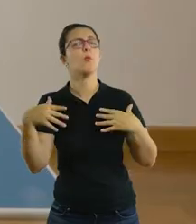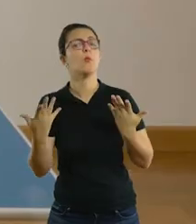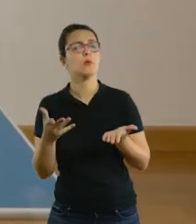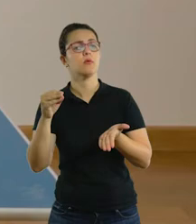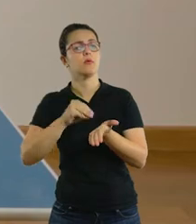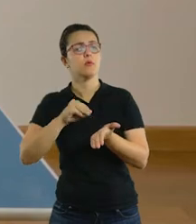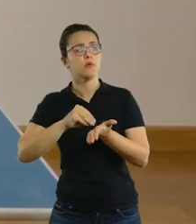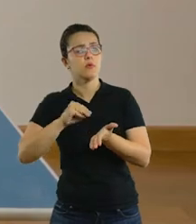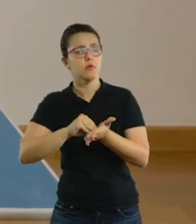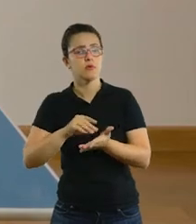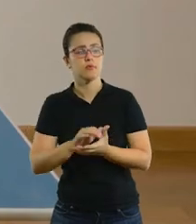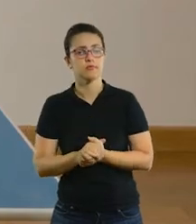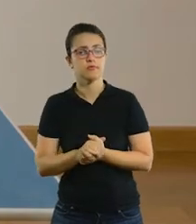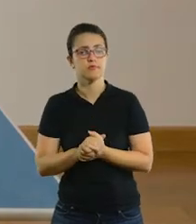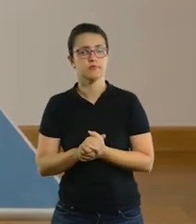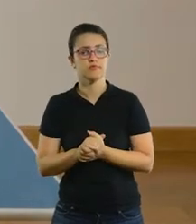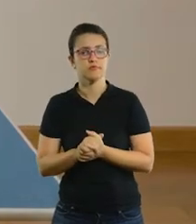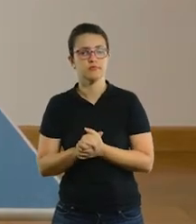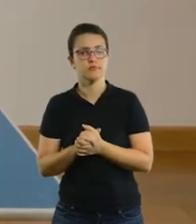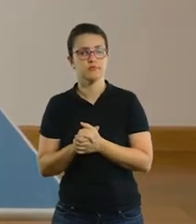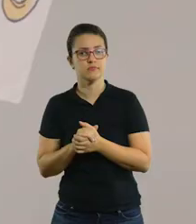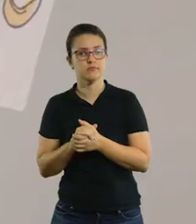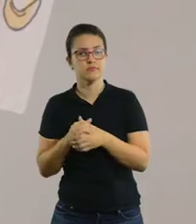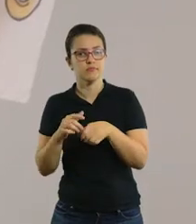depois qual falta? O kiwi.